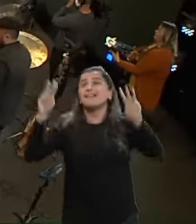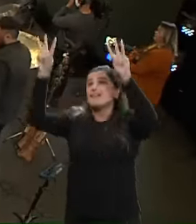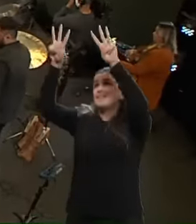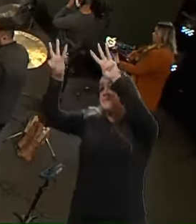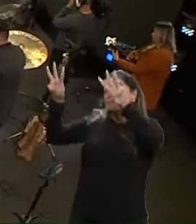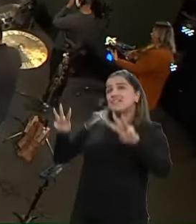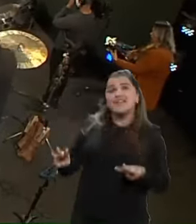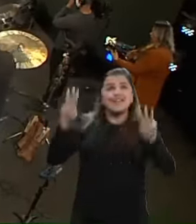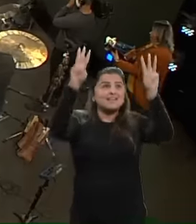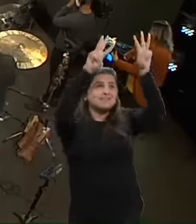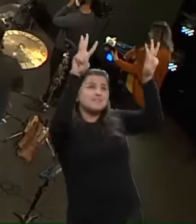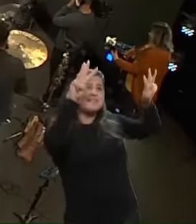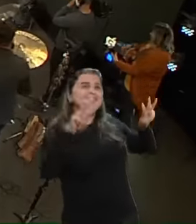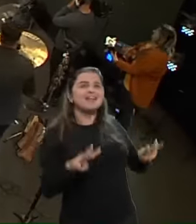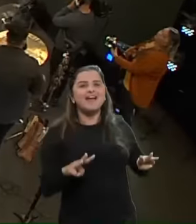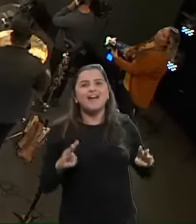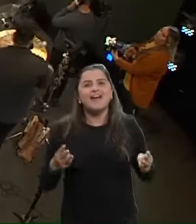Maná! Maná!